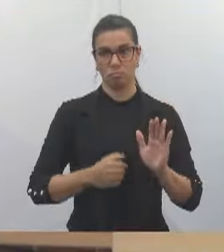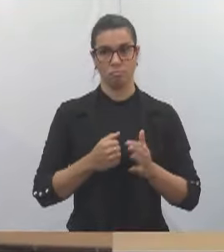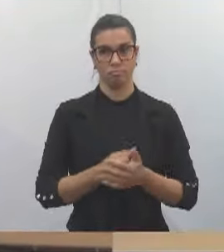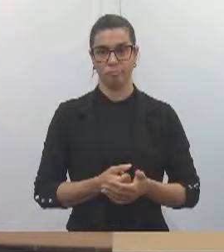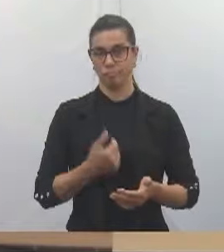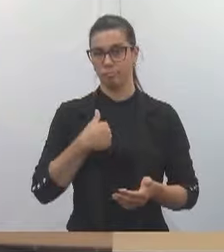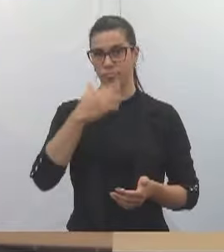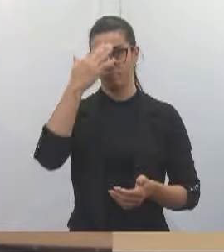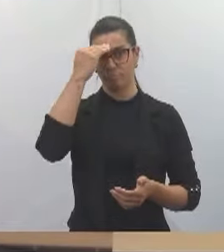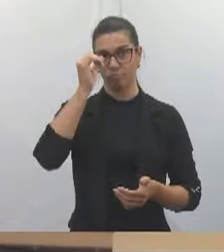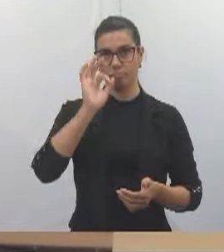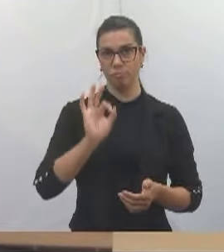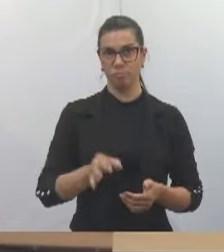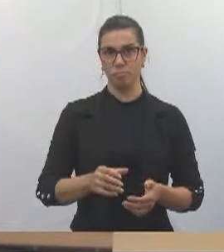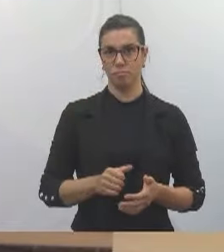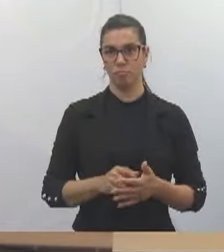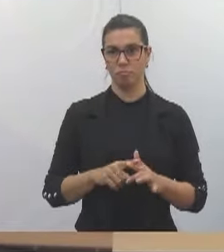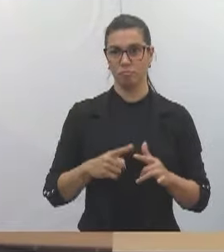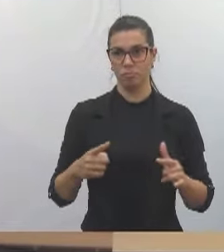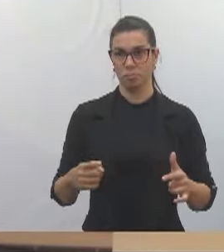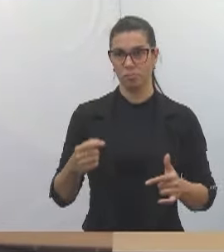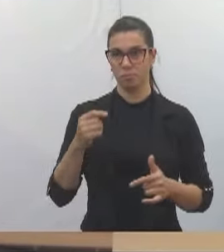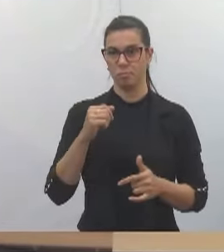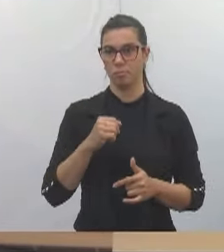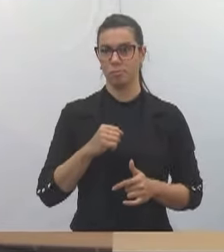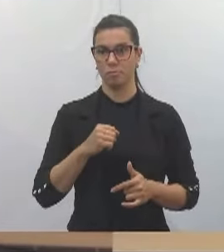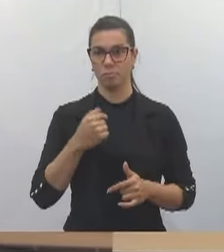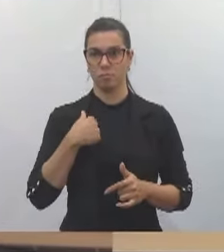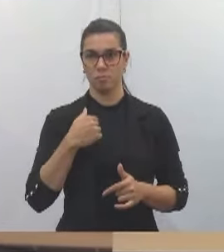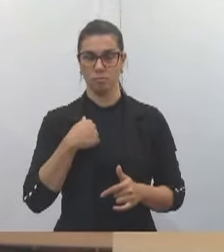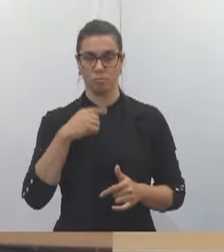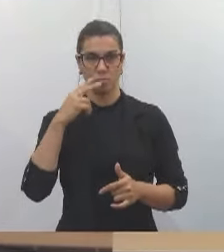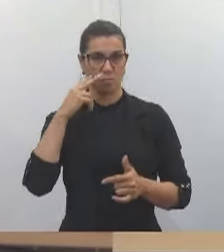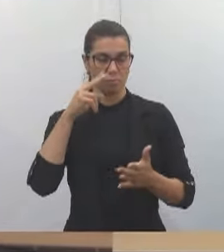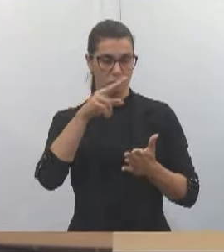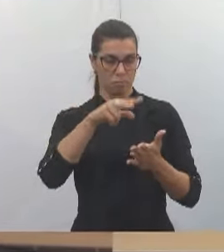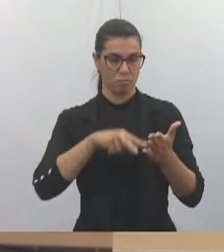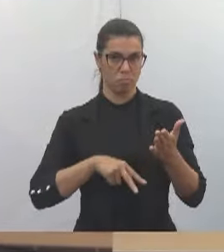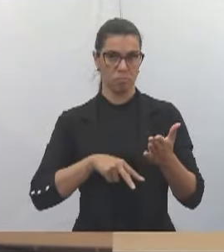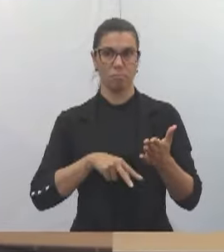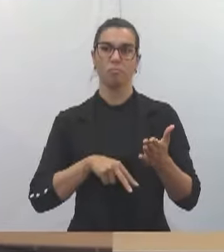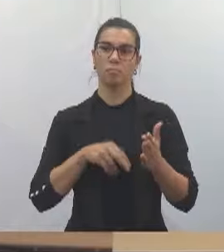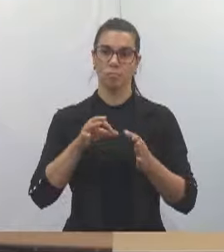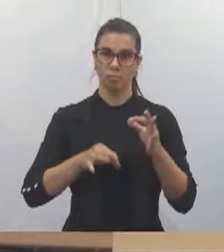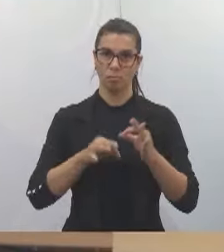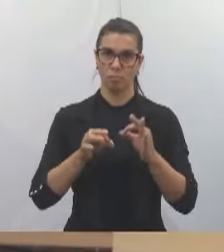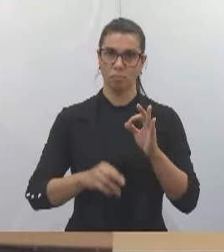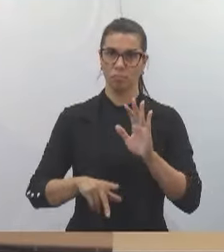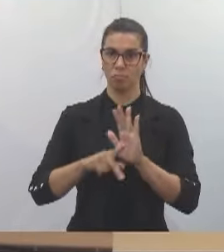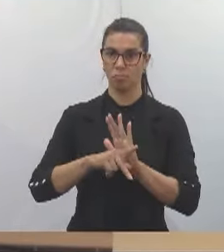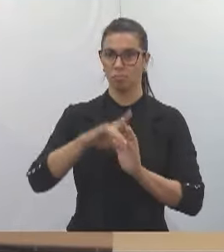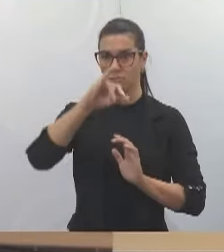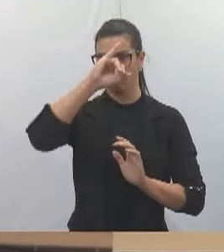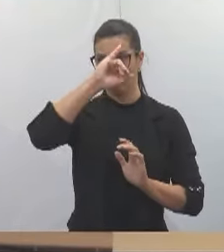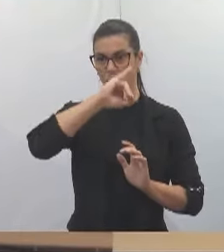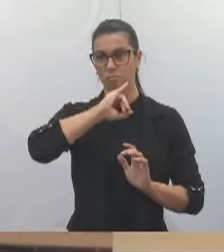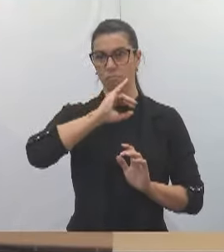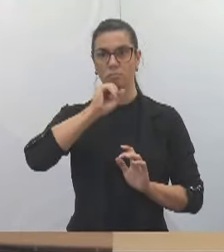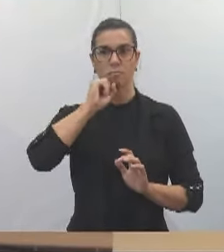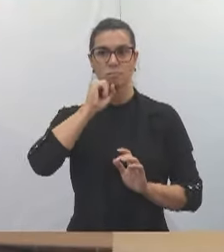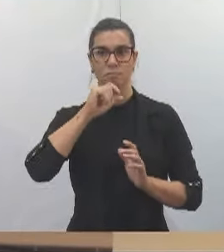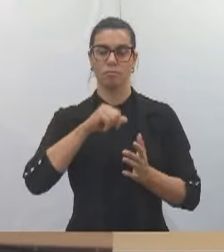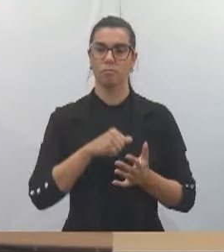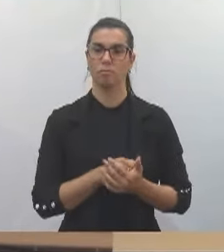né? Mas, eu lendo a justificativa aqui, né, do veto total, eu gostaria de fazer algumas